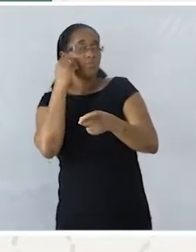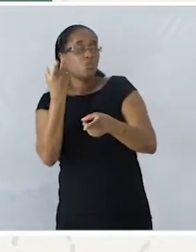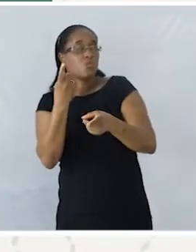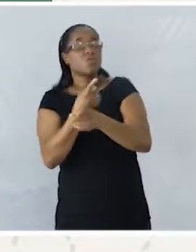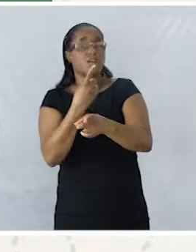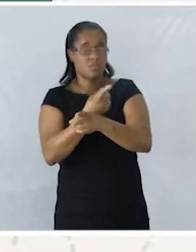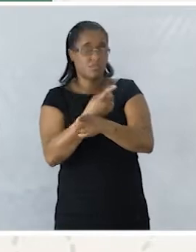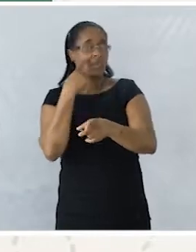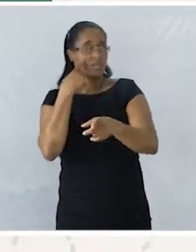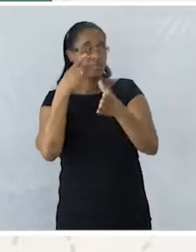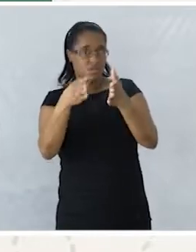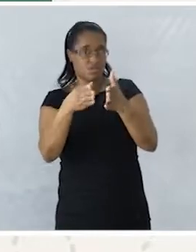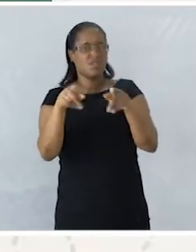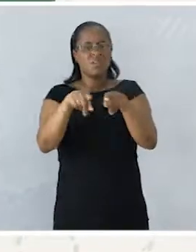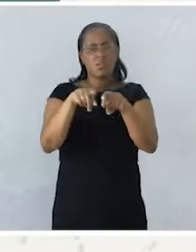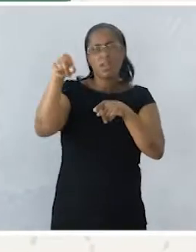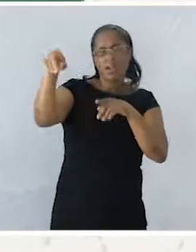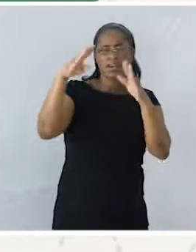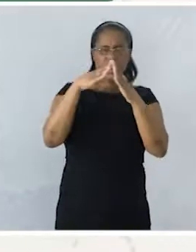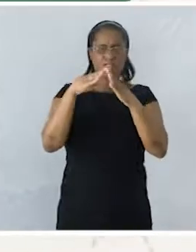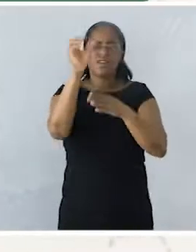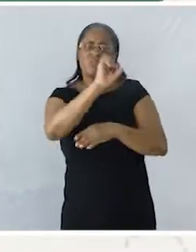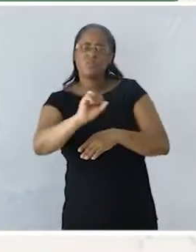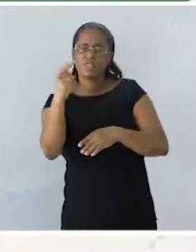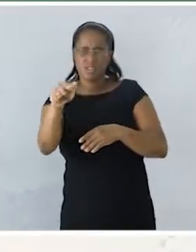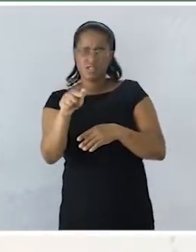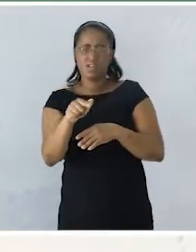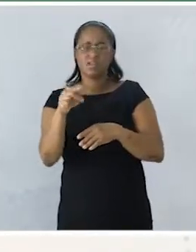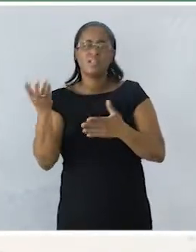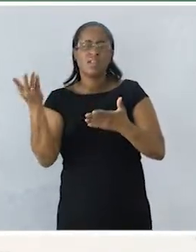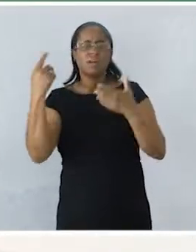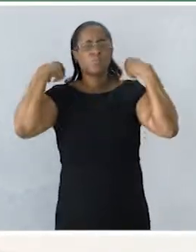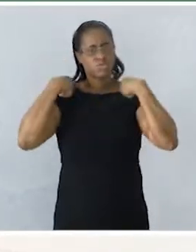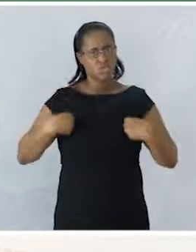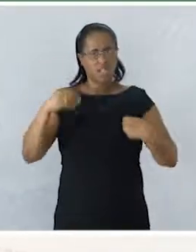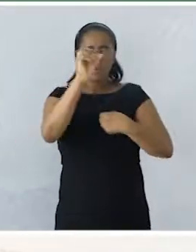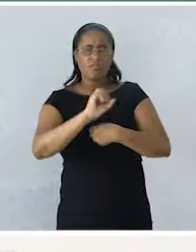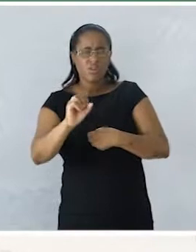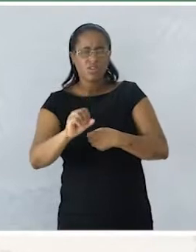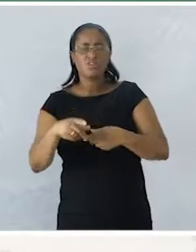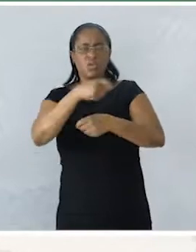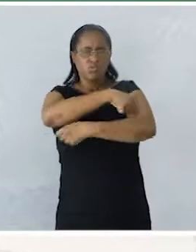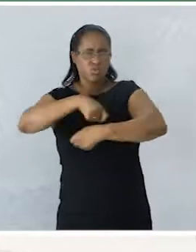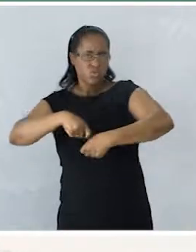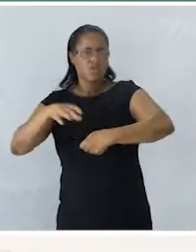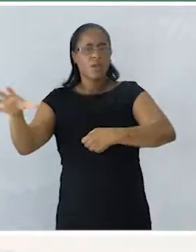nisso. Tá certo? É como lá em casa, vocês têm a vossa mochila e um estojo. Vocês pegam a caneta e colocam no estojo